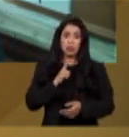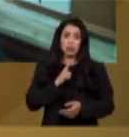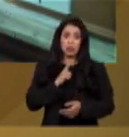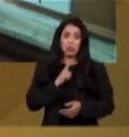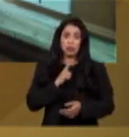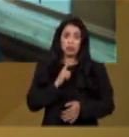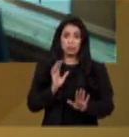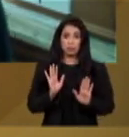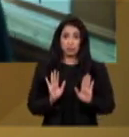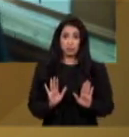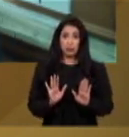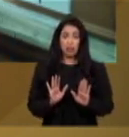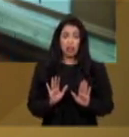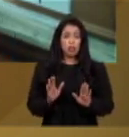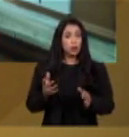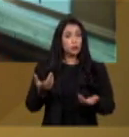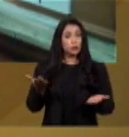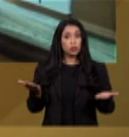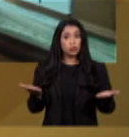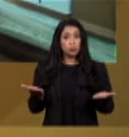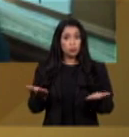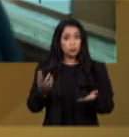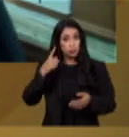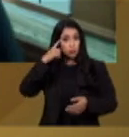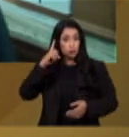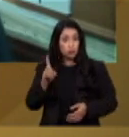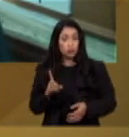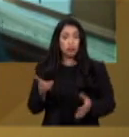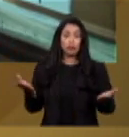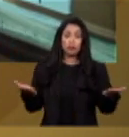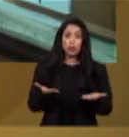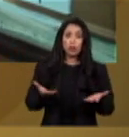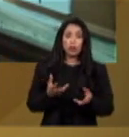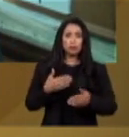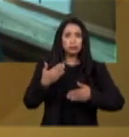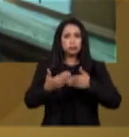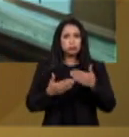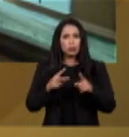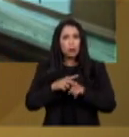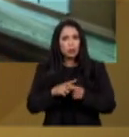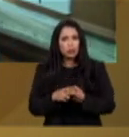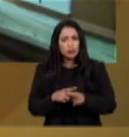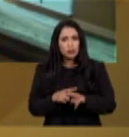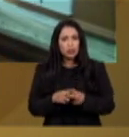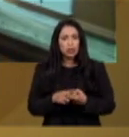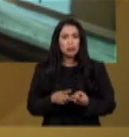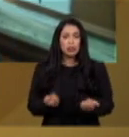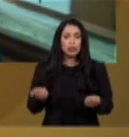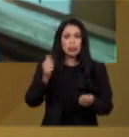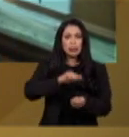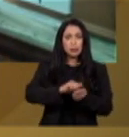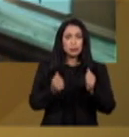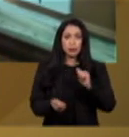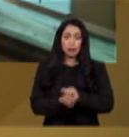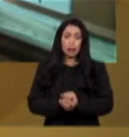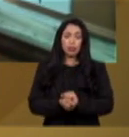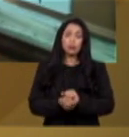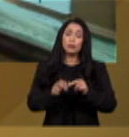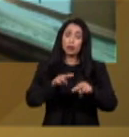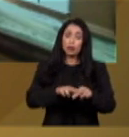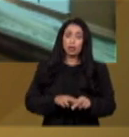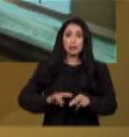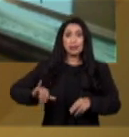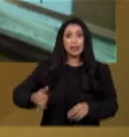ou seja, atualizado para não ser diminuído pelos efeitos perniciosos da inflação